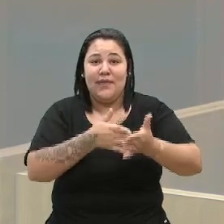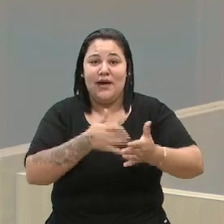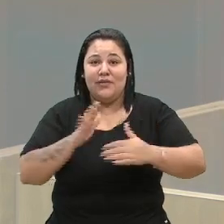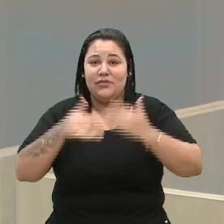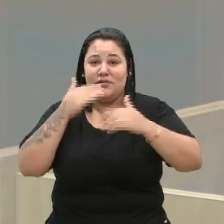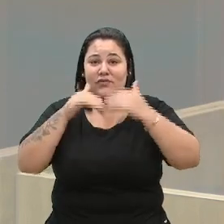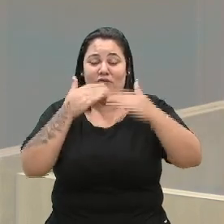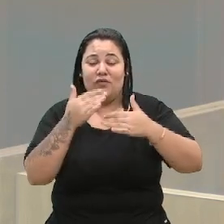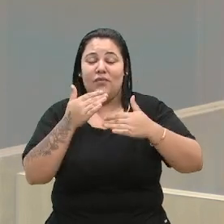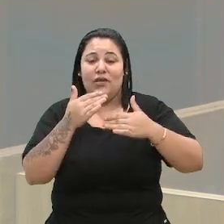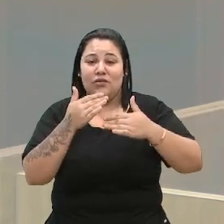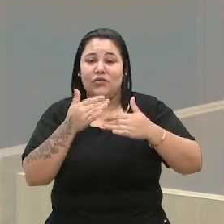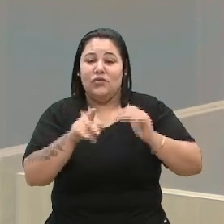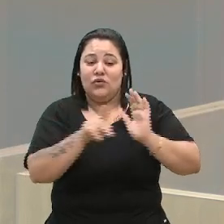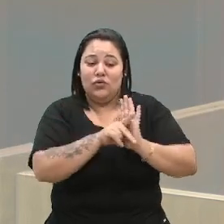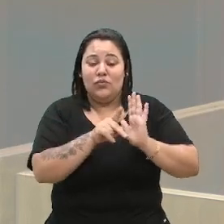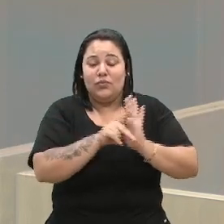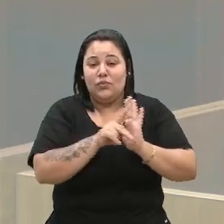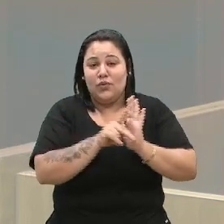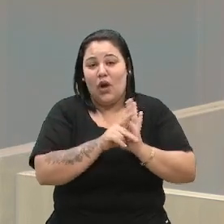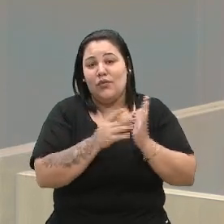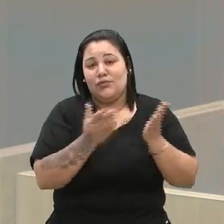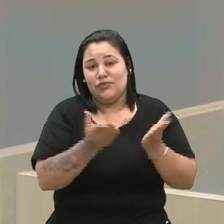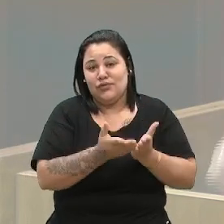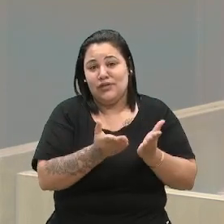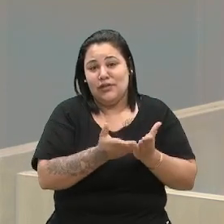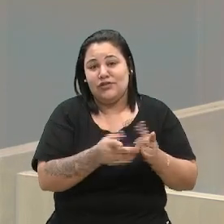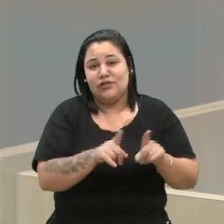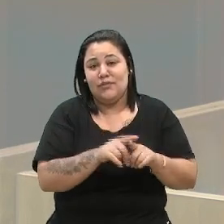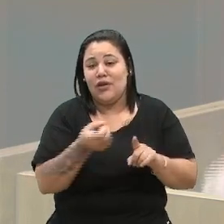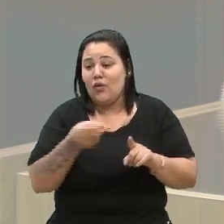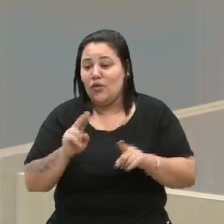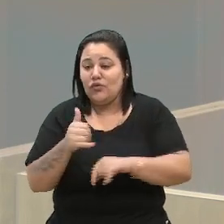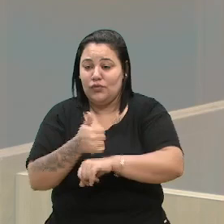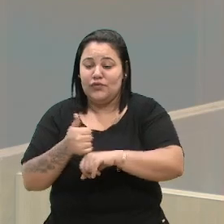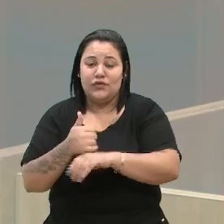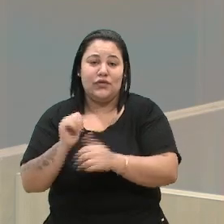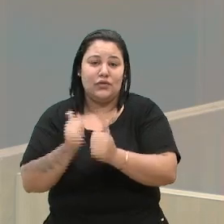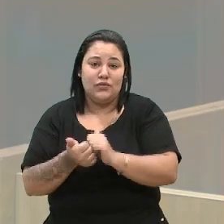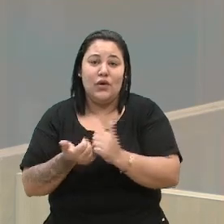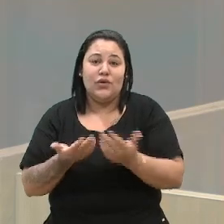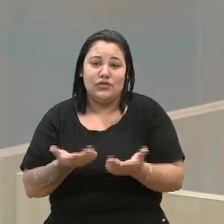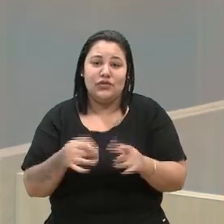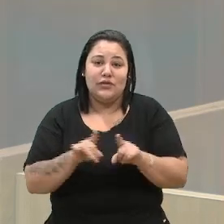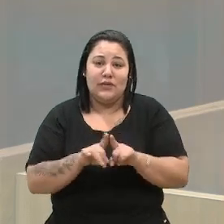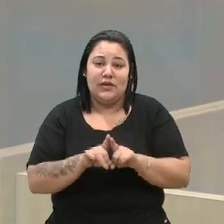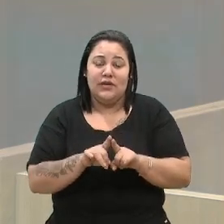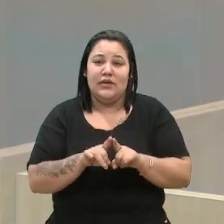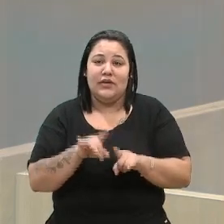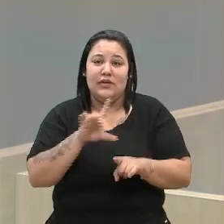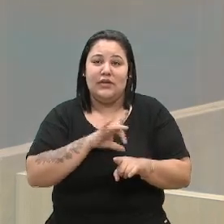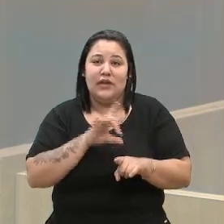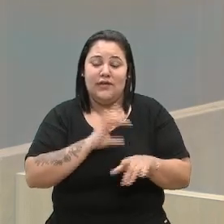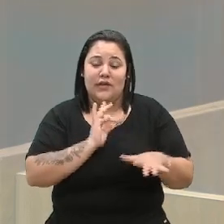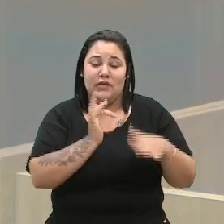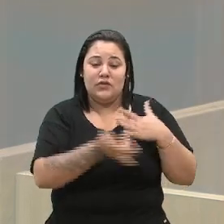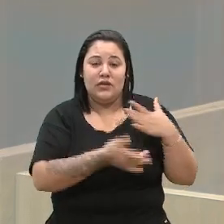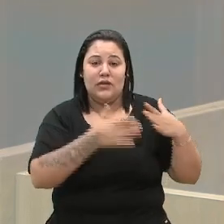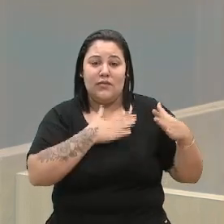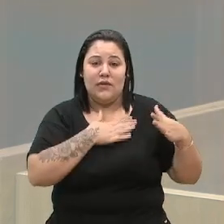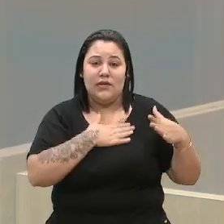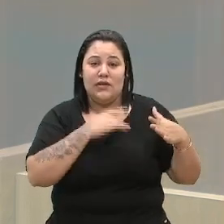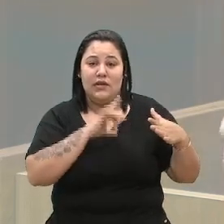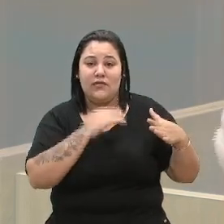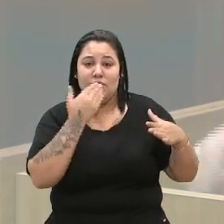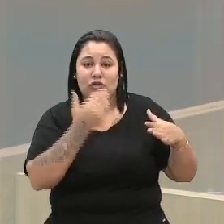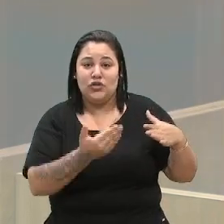deste estudante ou deste, né, atleta amador. Teve esses dias na minha rede social, o vereador Fantinel, um pedido de ajuda